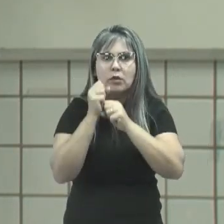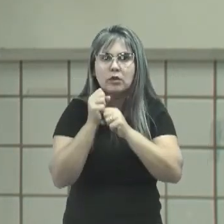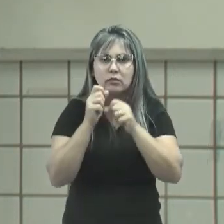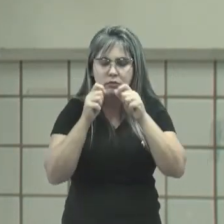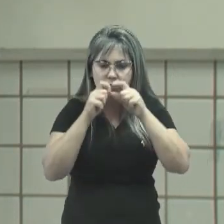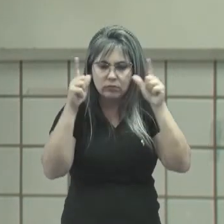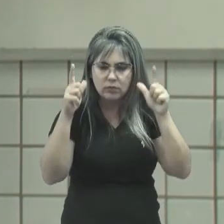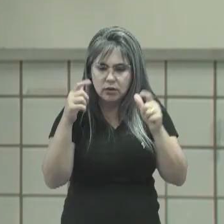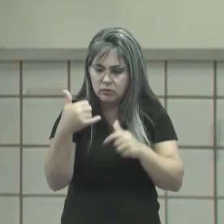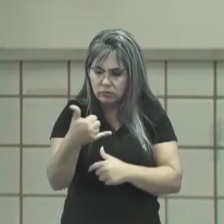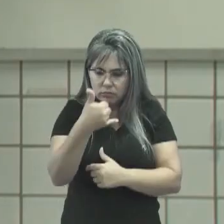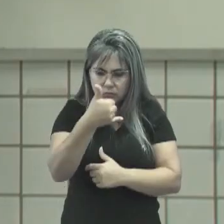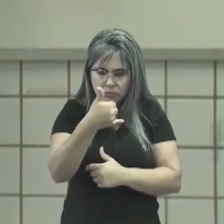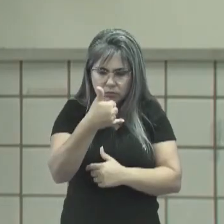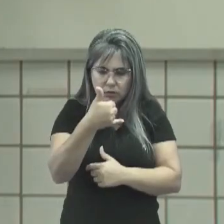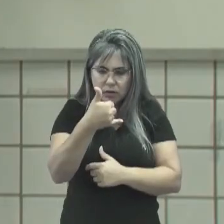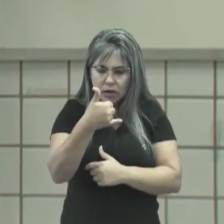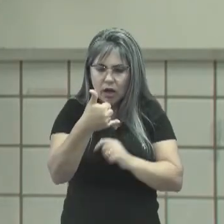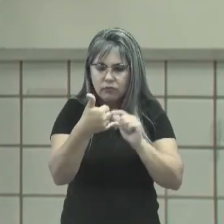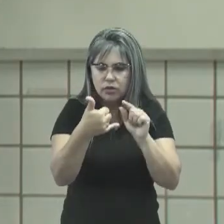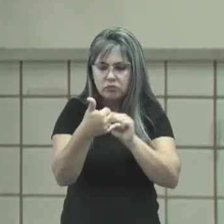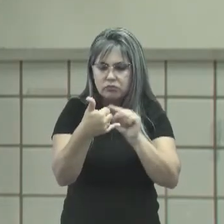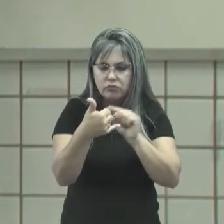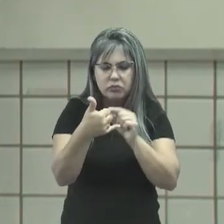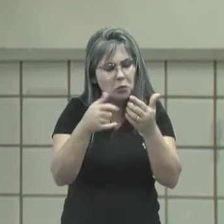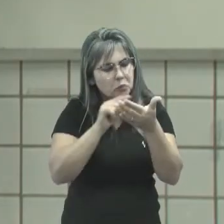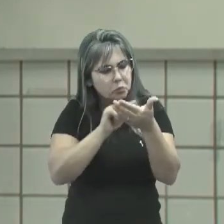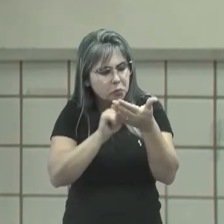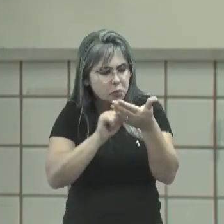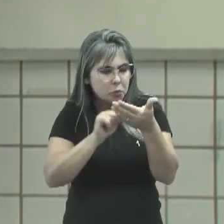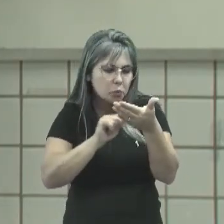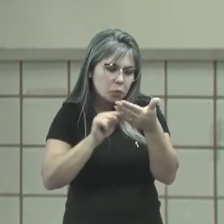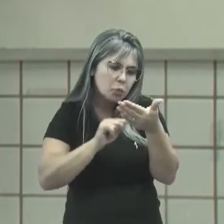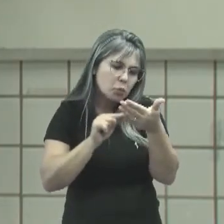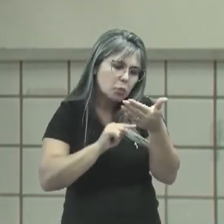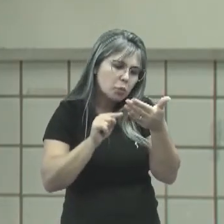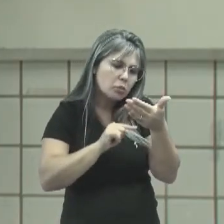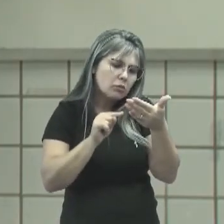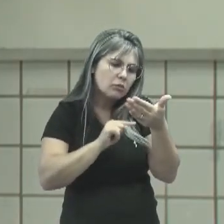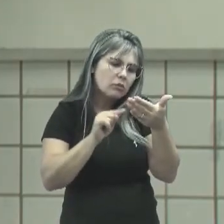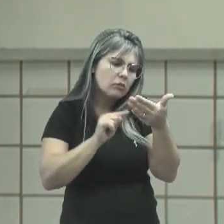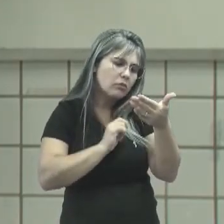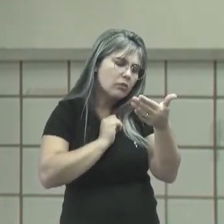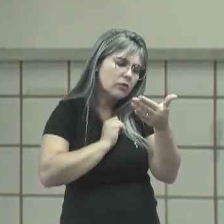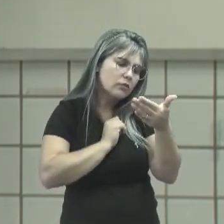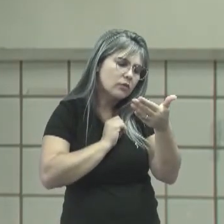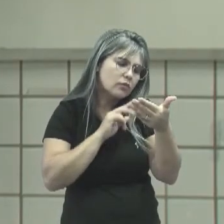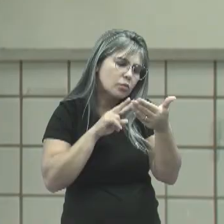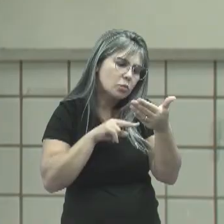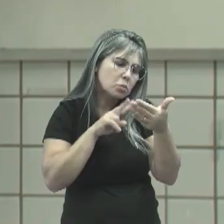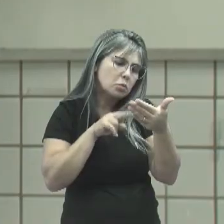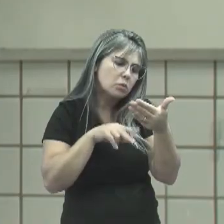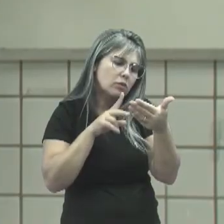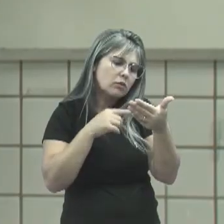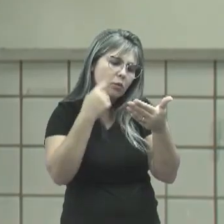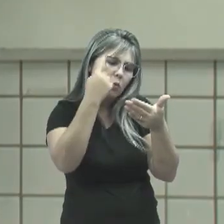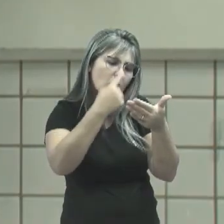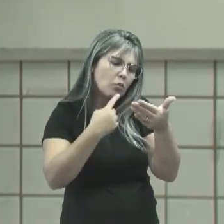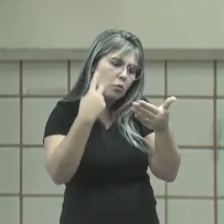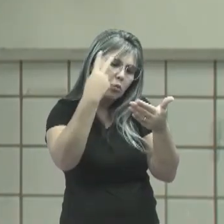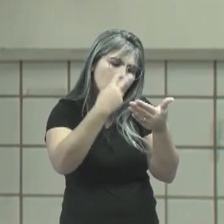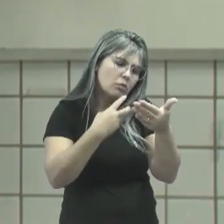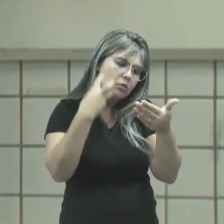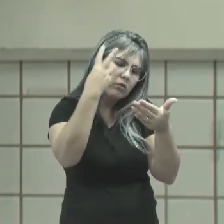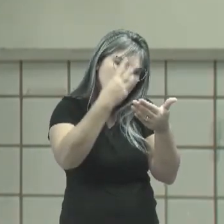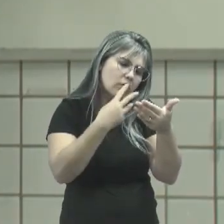mais alerta. Às vezes você desliga o celular e passa 5, 10, 15, meia hora para poder conseguir